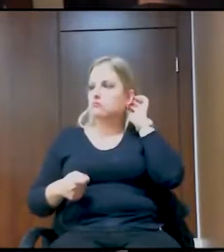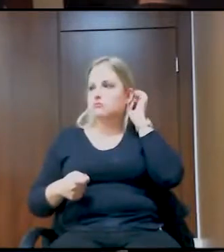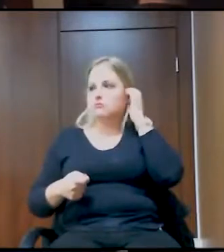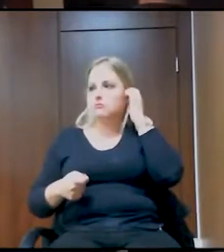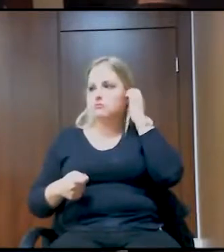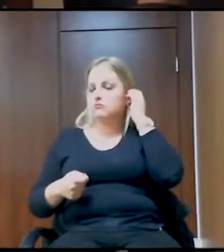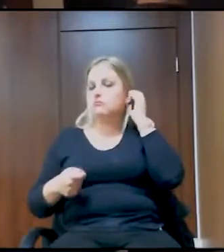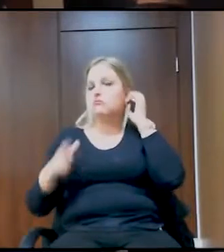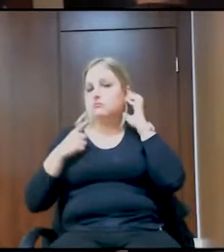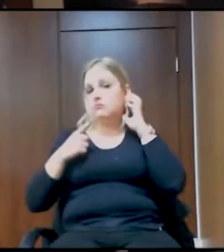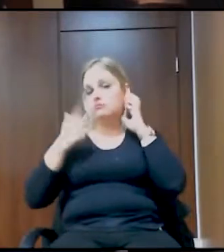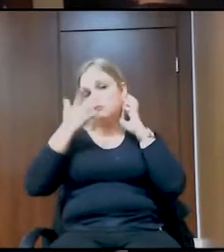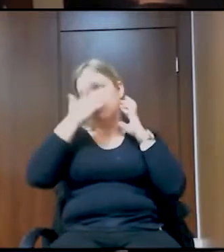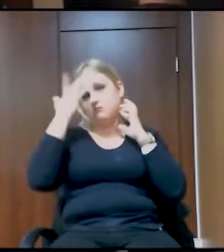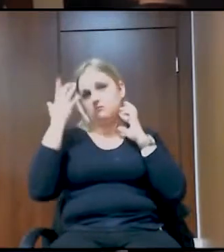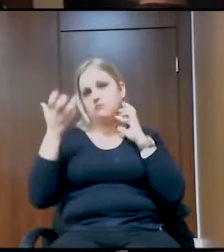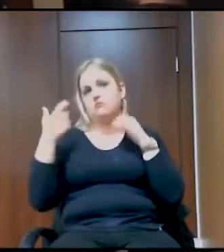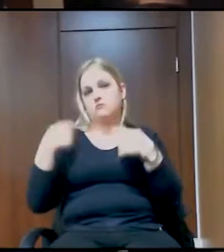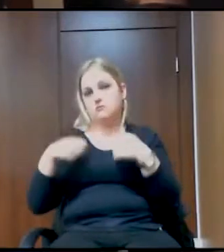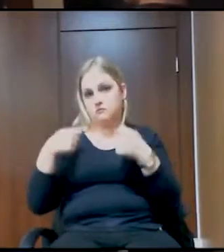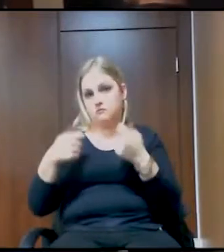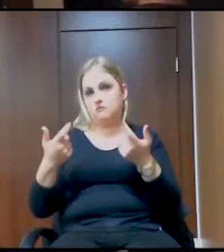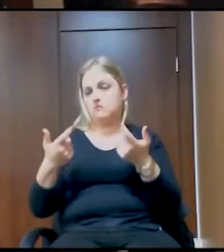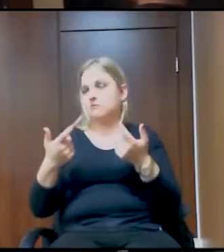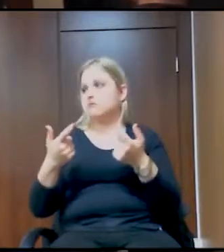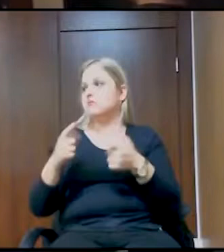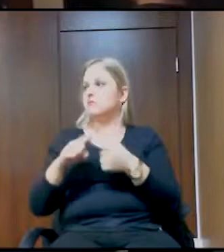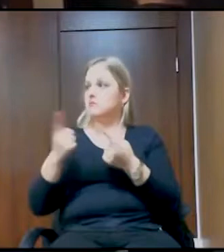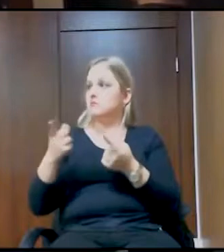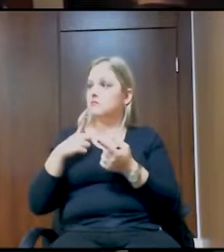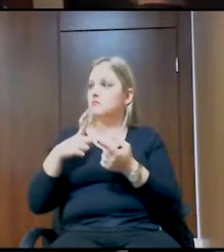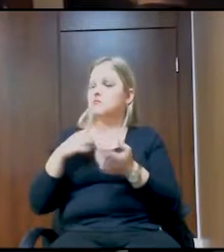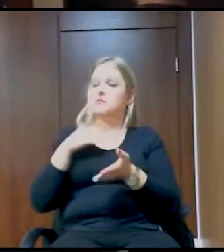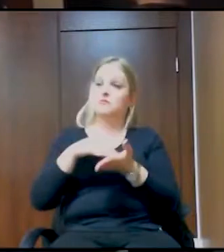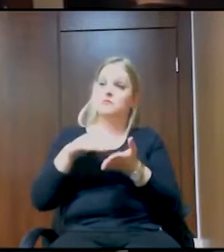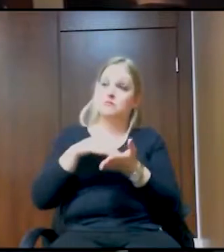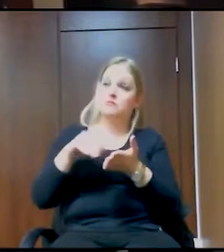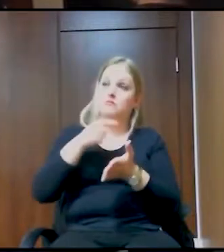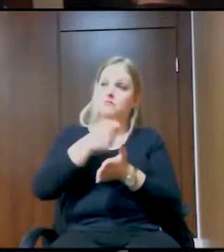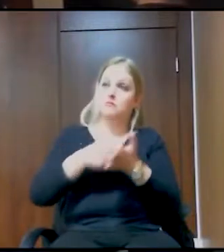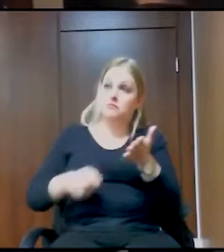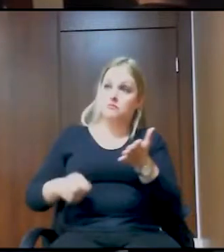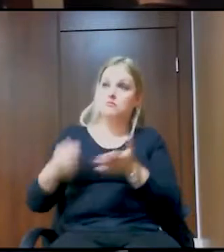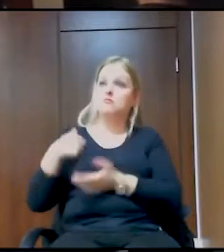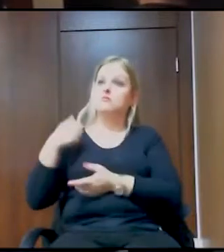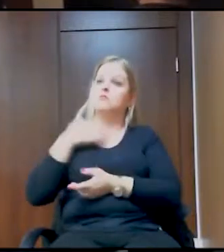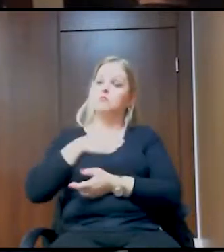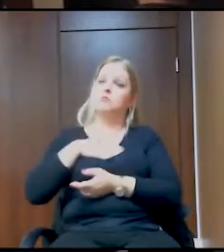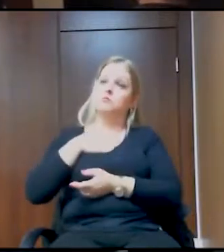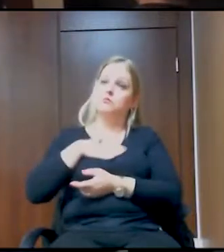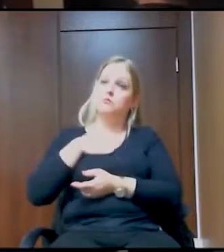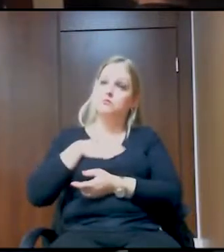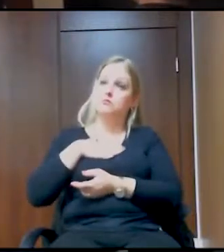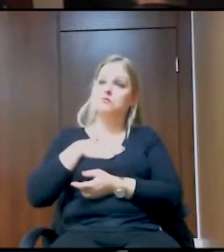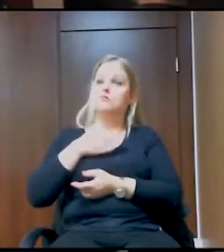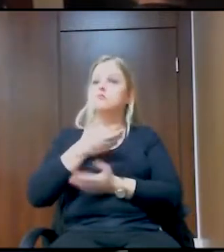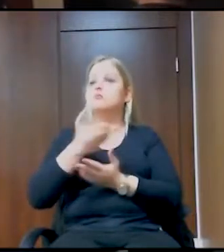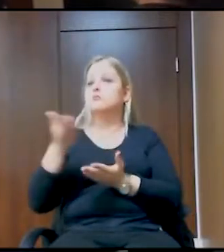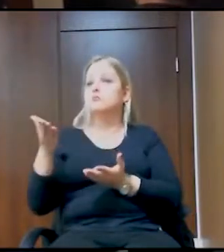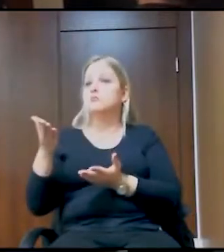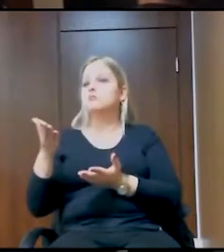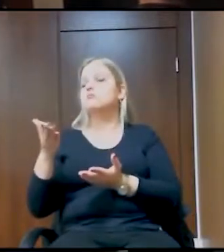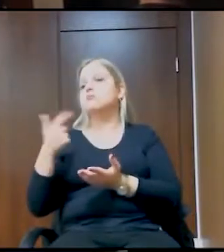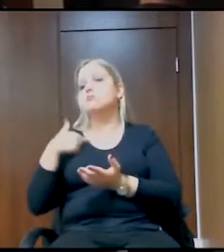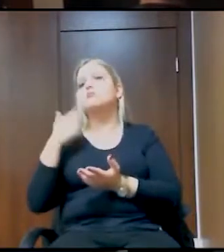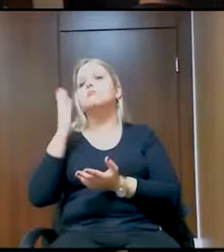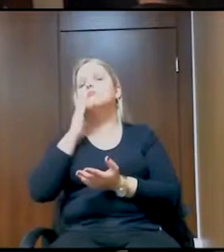conosco do GARMIC, mas eu sei que na secretaria existe uma maior. Então, se eu gostaria que tivessem, que fossem um pouco